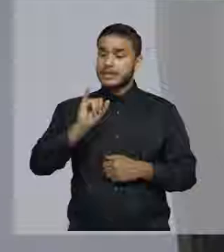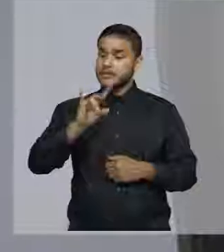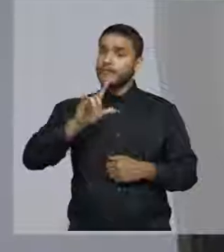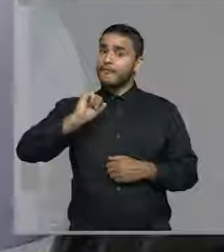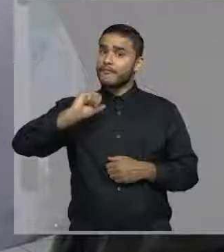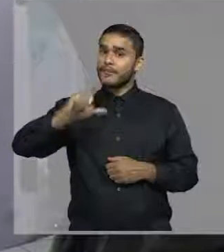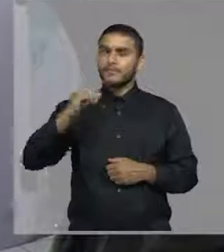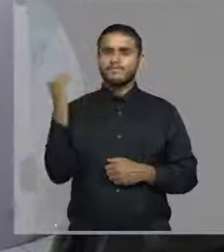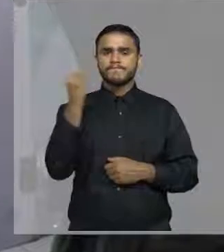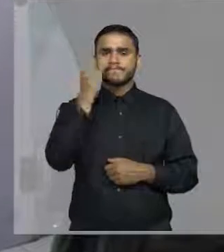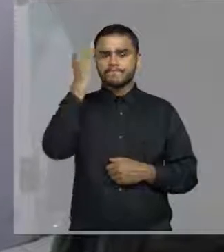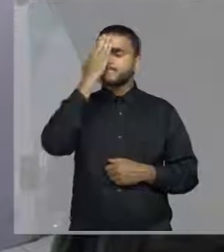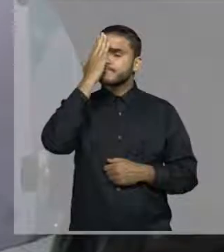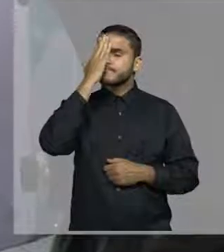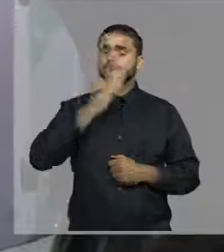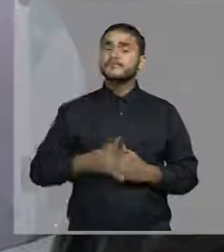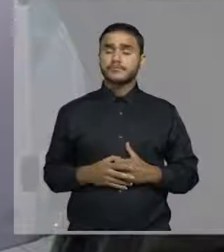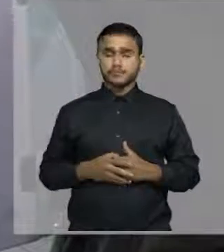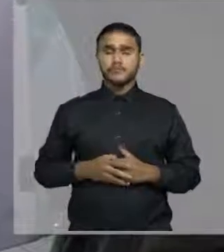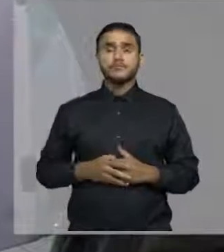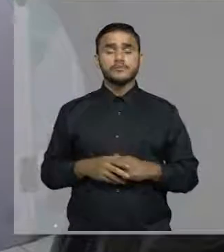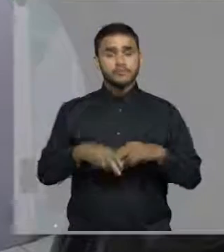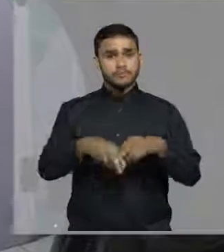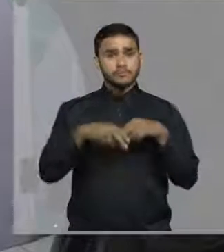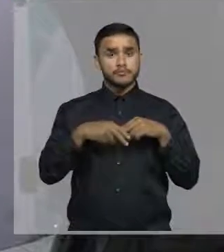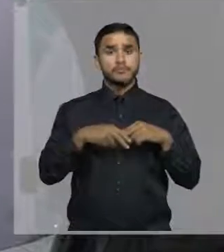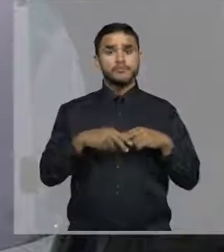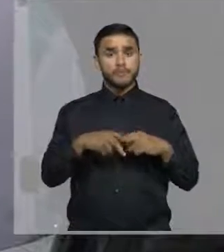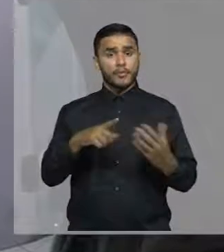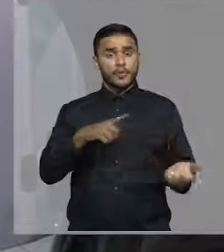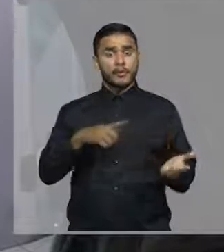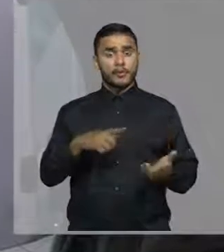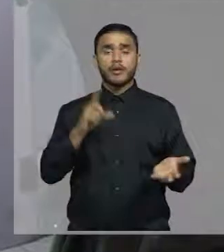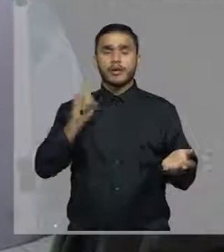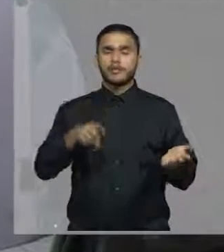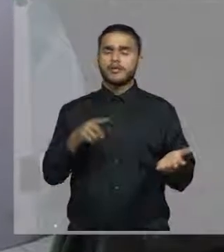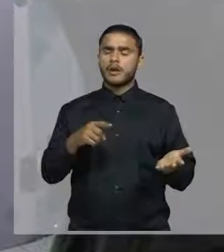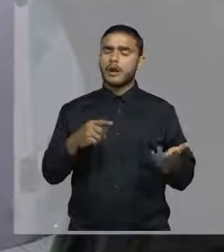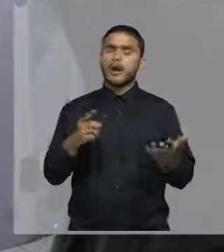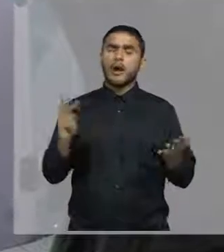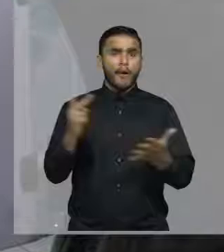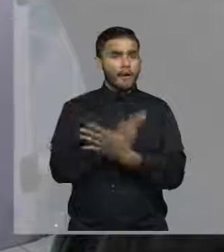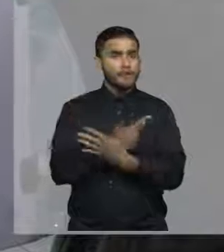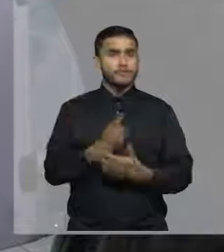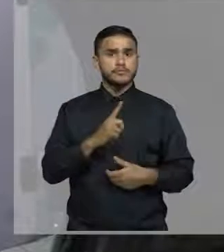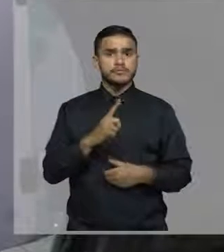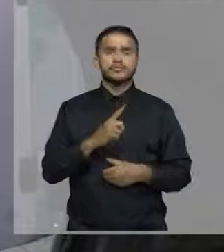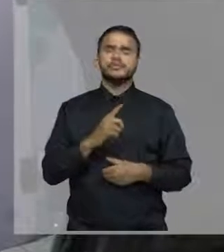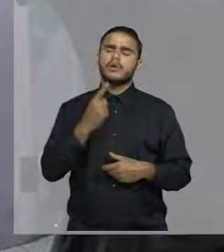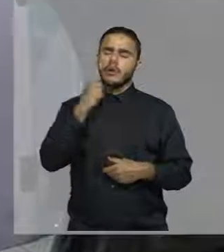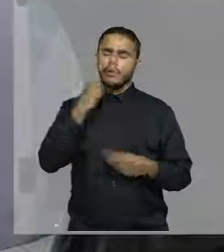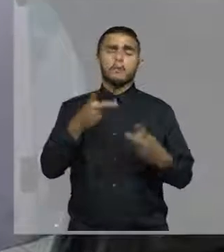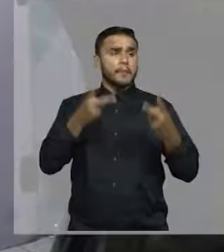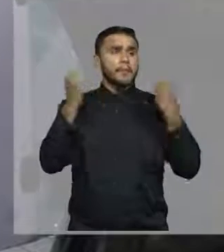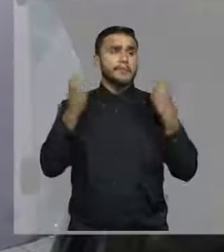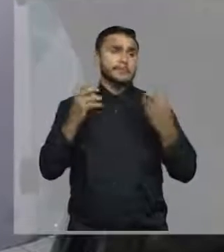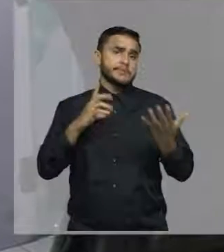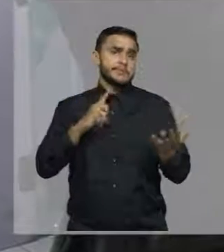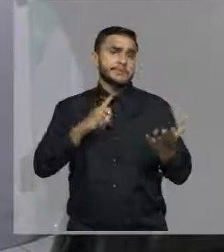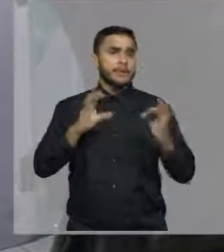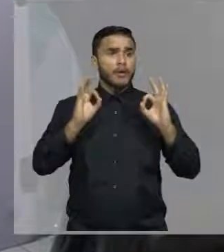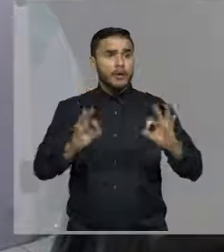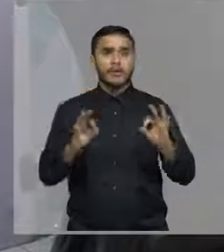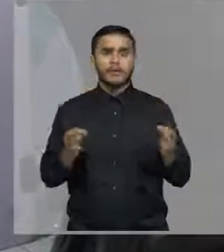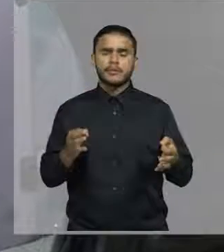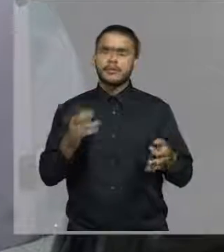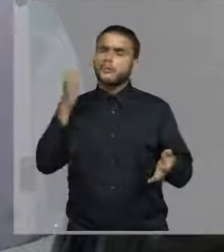de batalha, quer dizer, entraria por um certo enraizamento do que a gente já tem como dado, né,